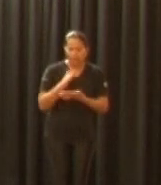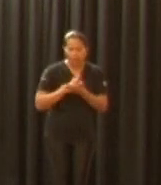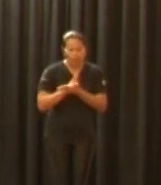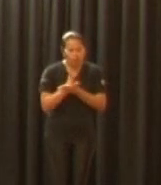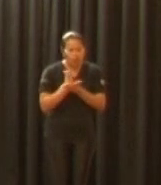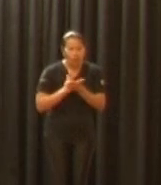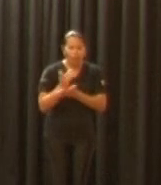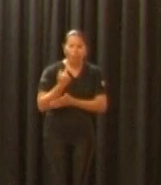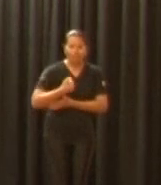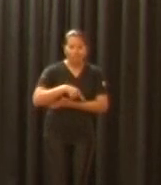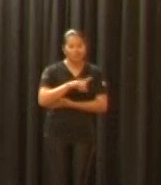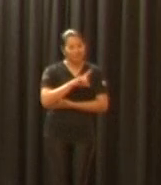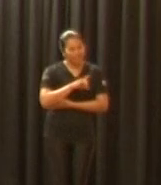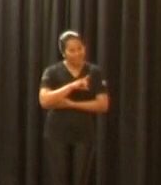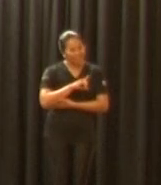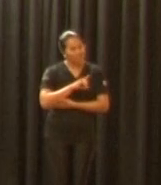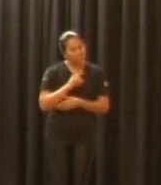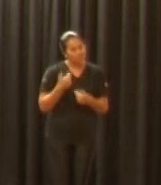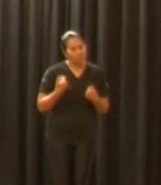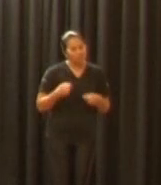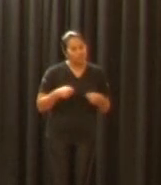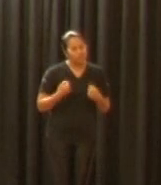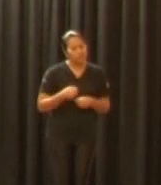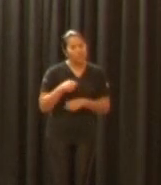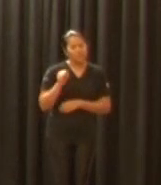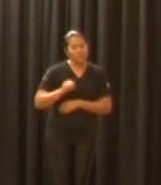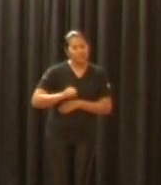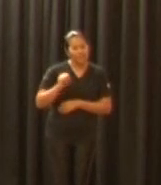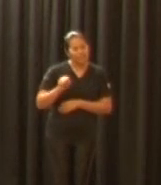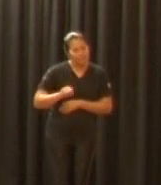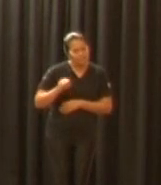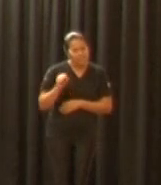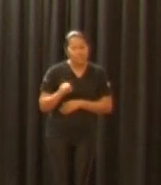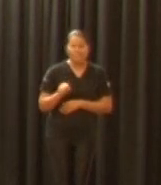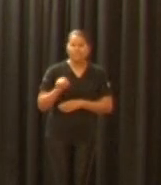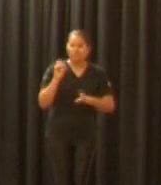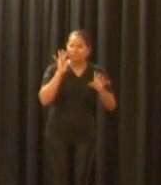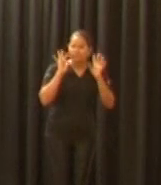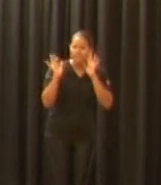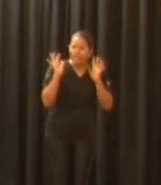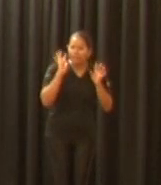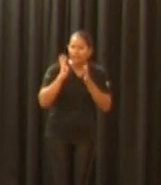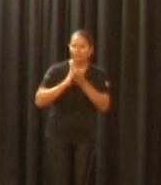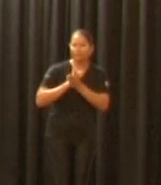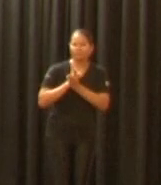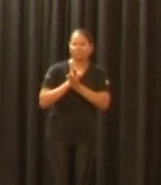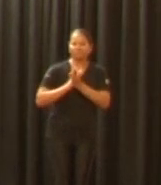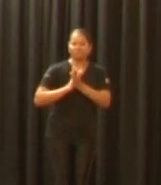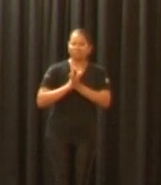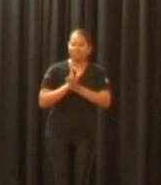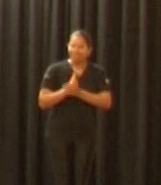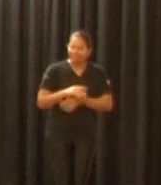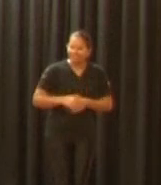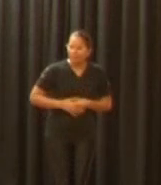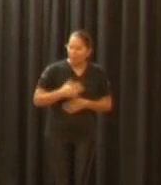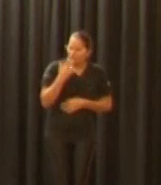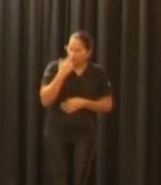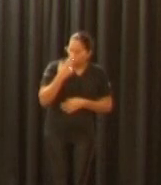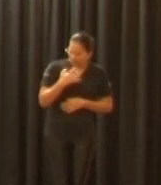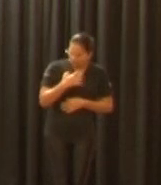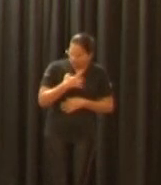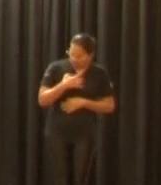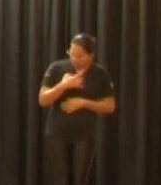e eu acho que elas precisam ser, né? Elas precisam ser reflexões incômodas que nos tirem desse